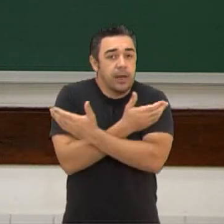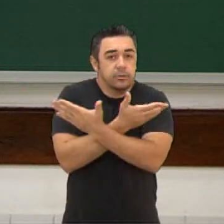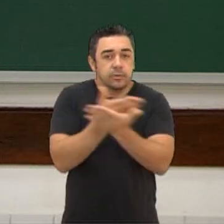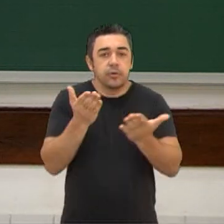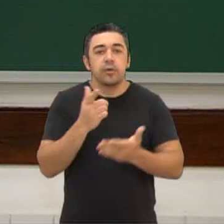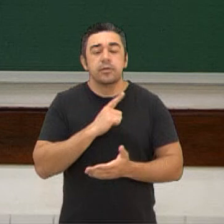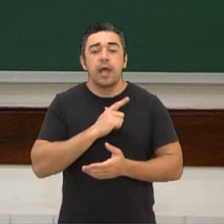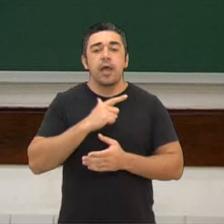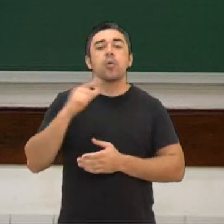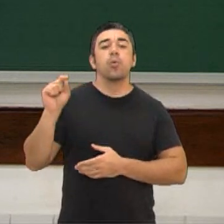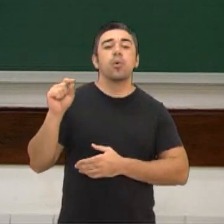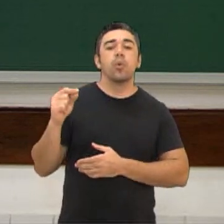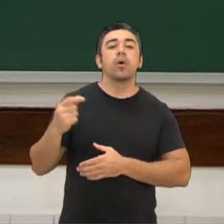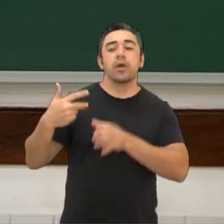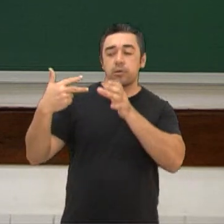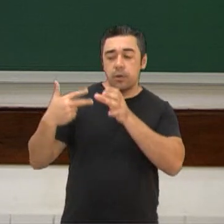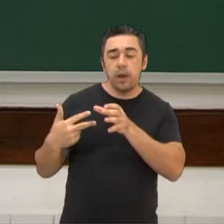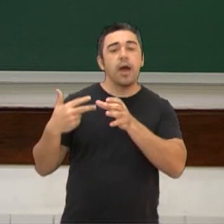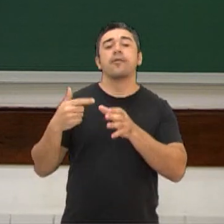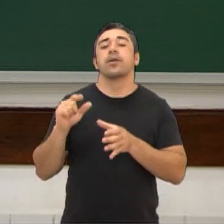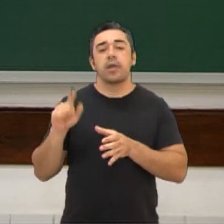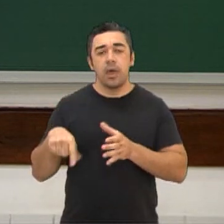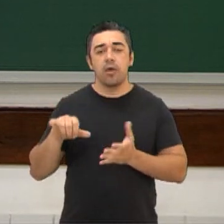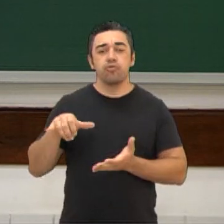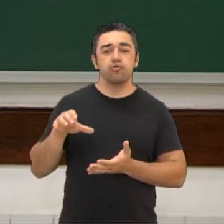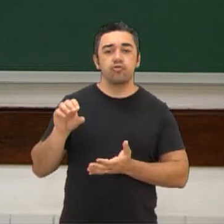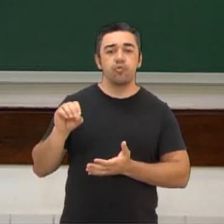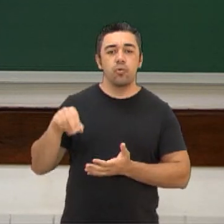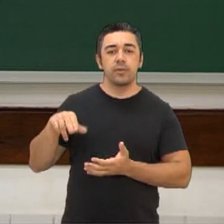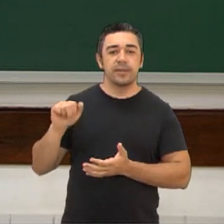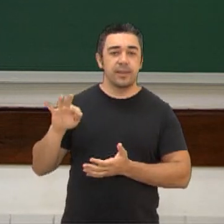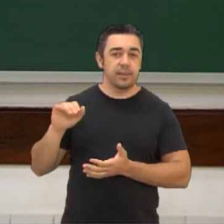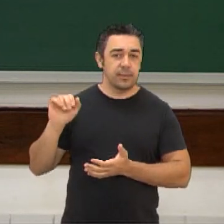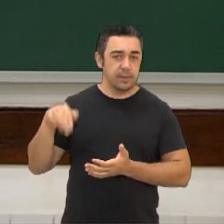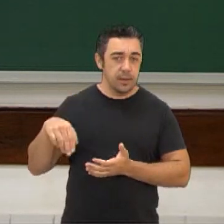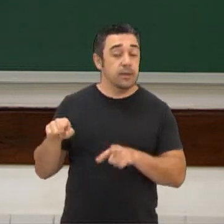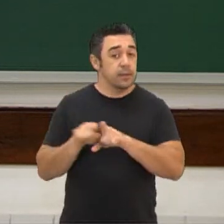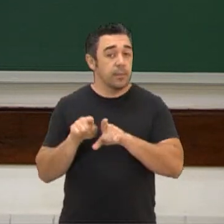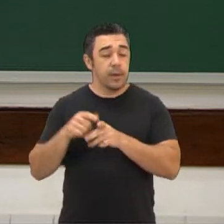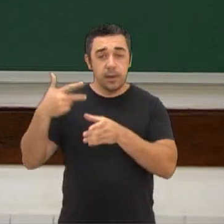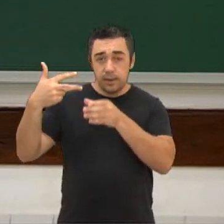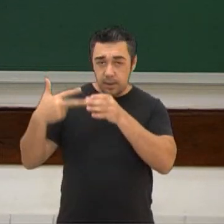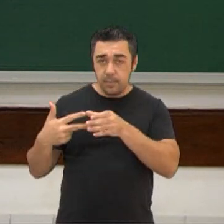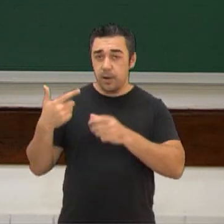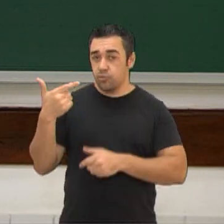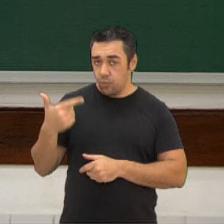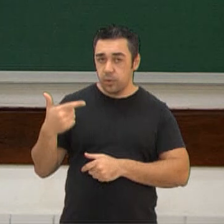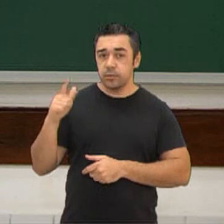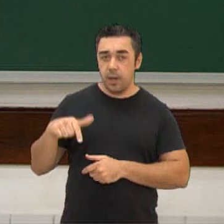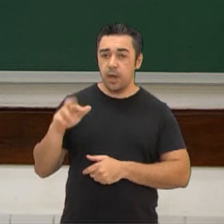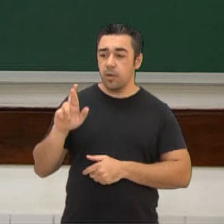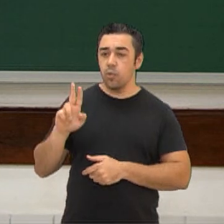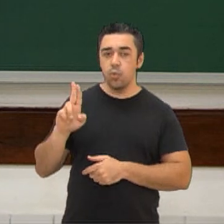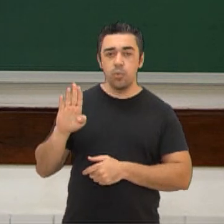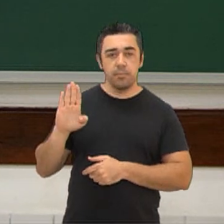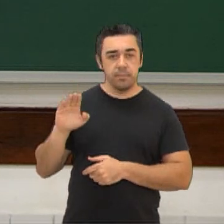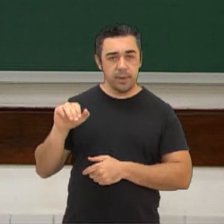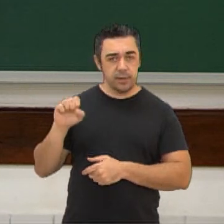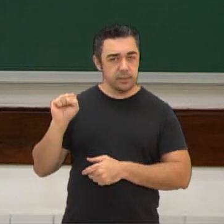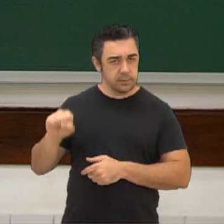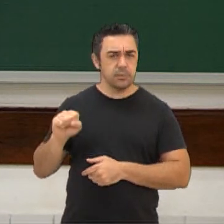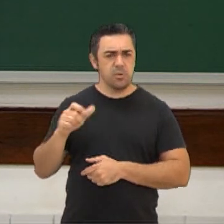Jonathan, que é o maestro dos botões, comandando a área aqui, e também ao seu Rubens, nosso cameraman, que dá todo o suporte. Pensa num